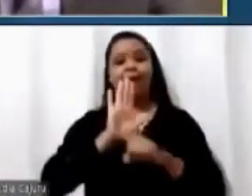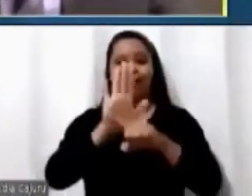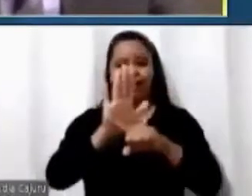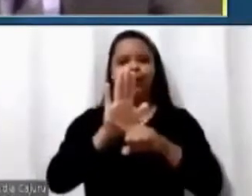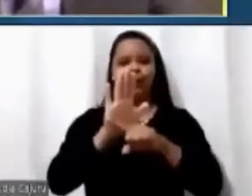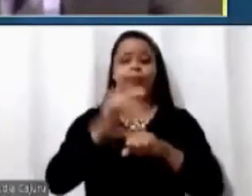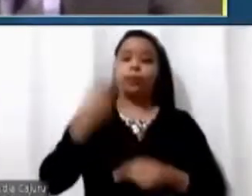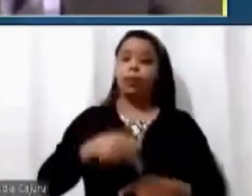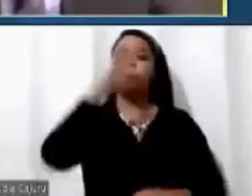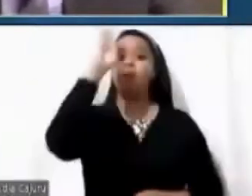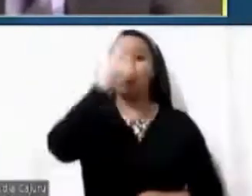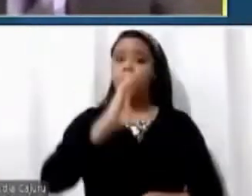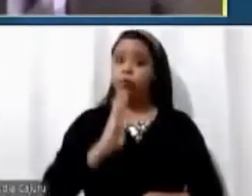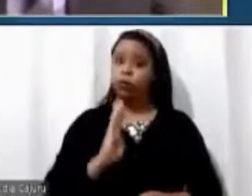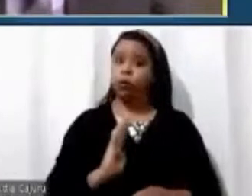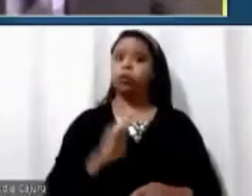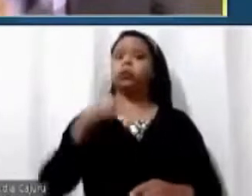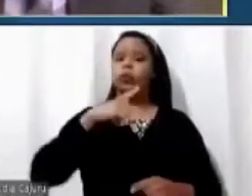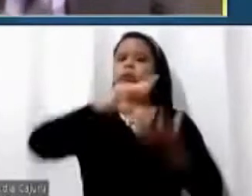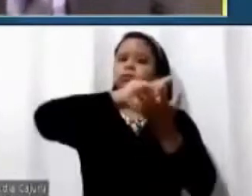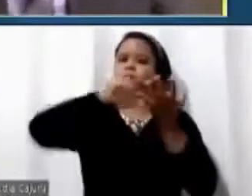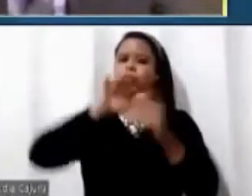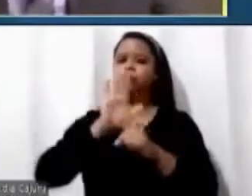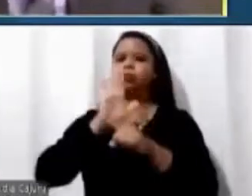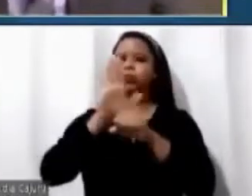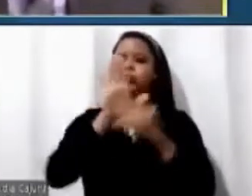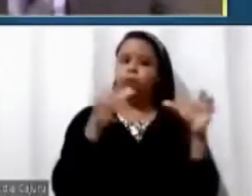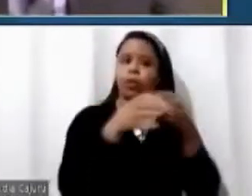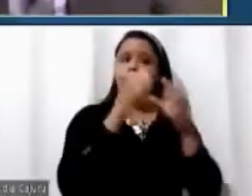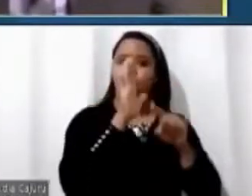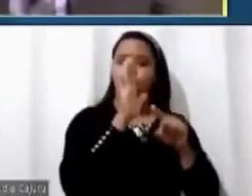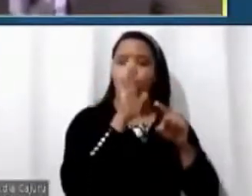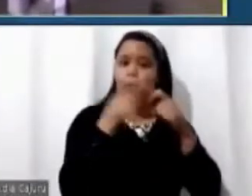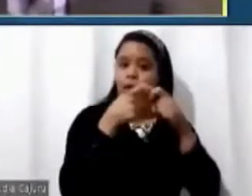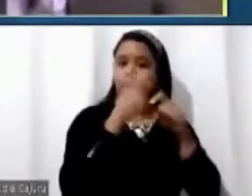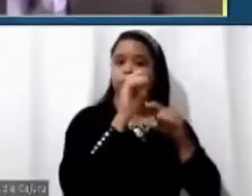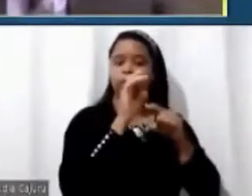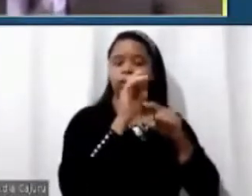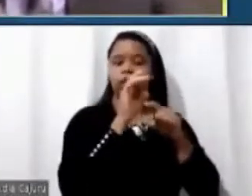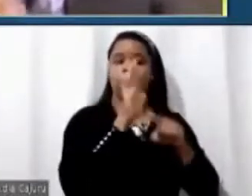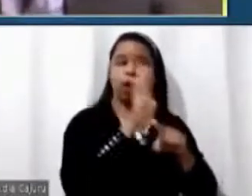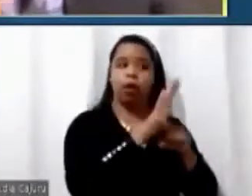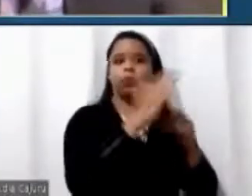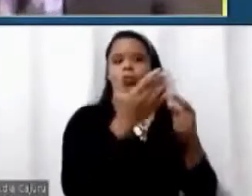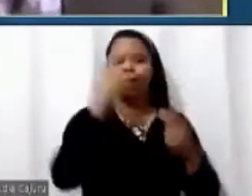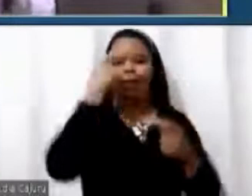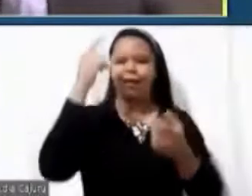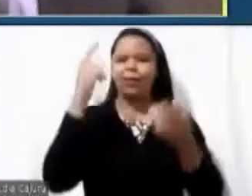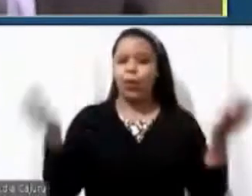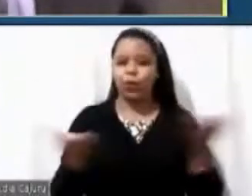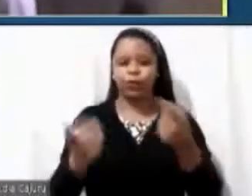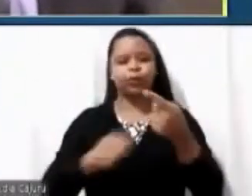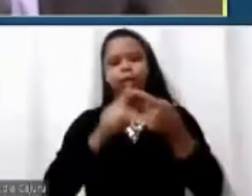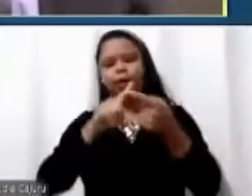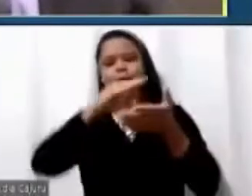pela classe médica para poder tirar proveito. E é justamente isso que abordaremos hoje. Prontuário médico, o termo de